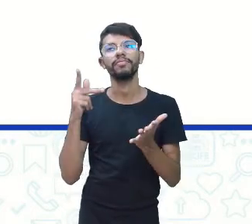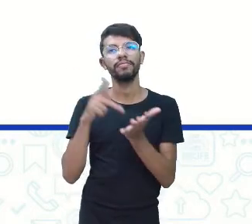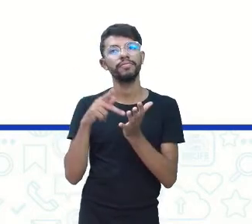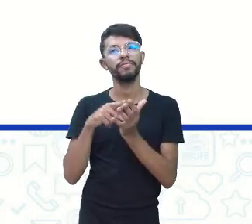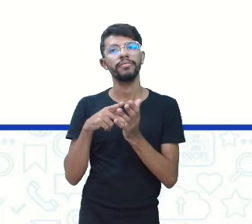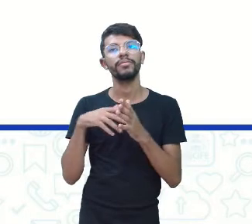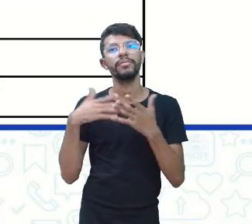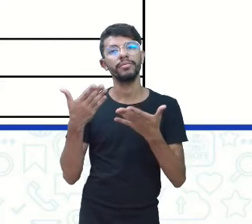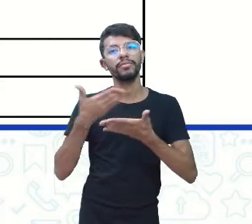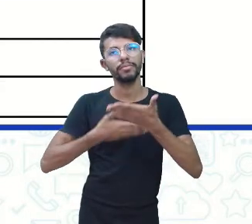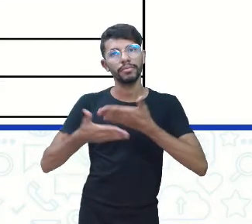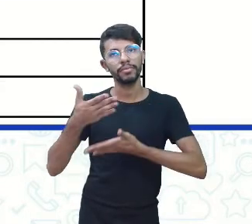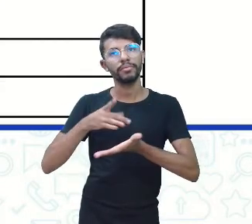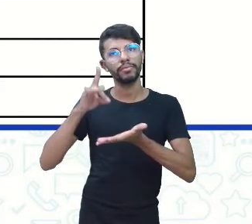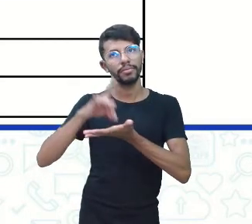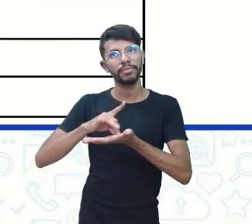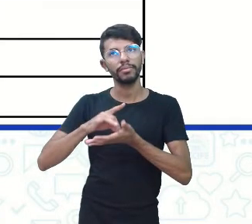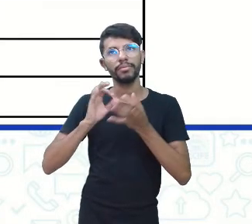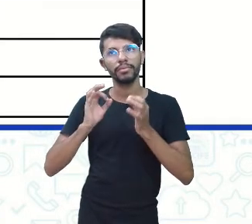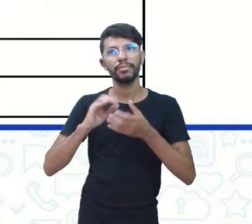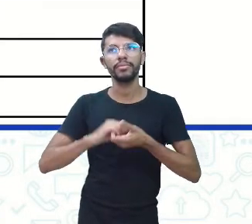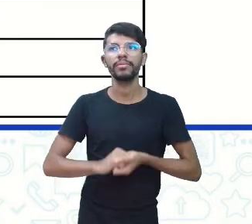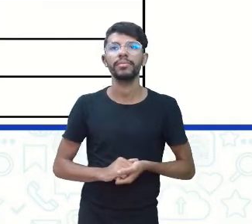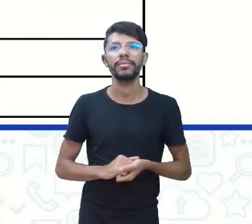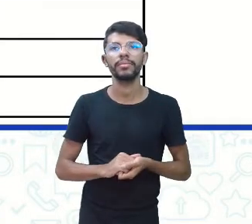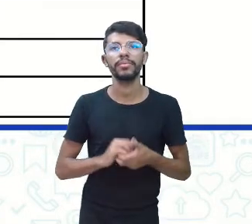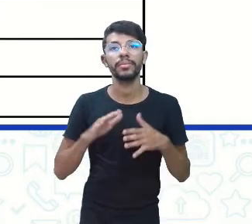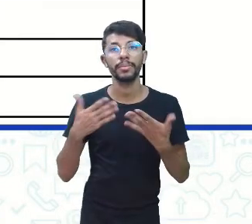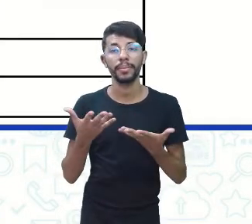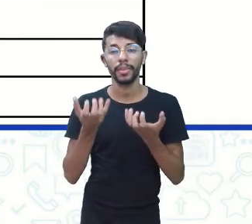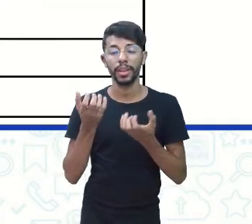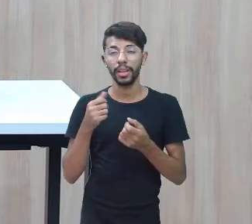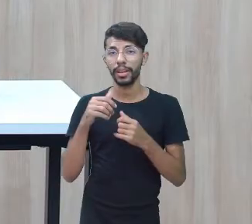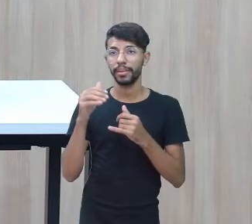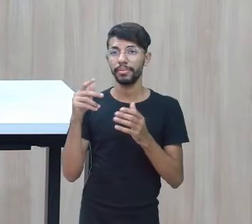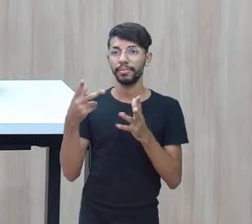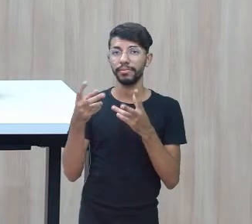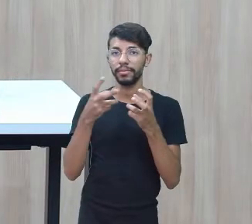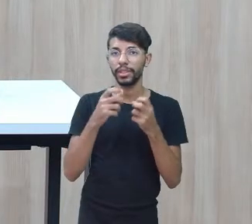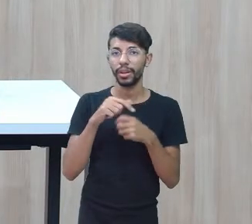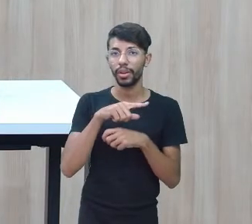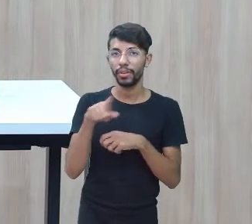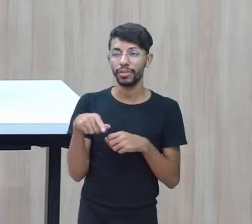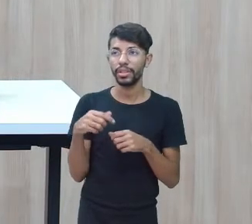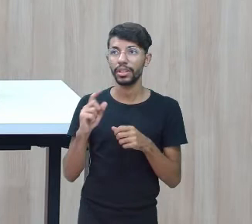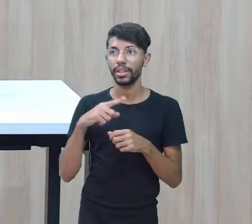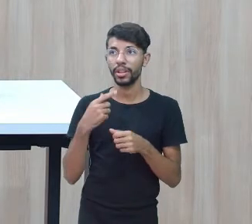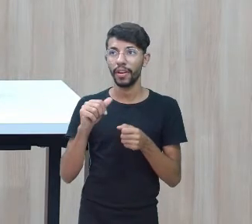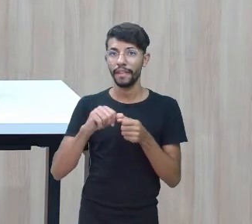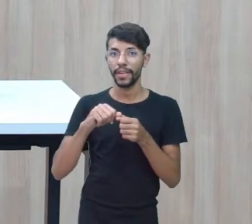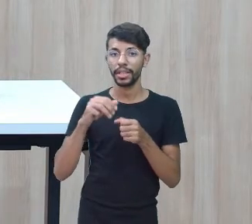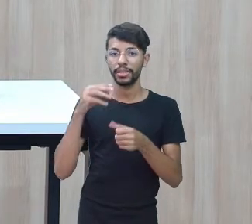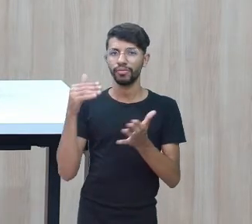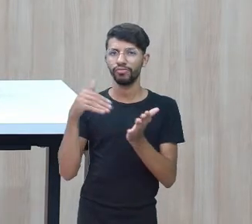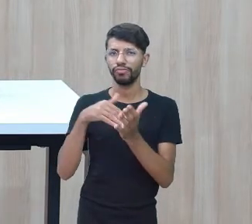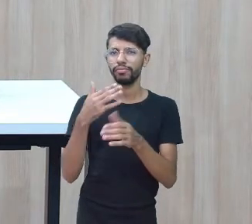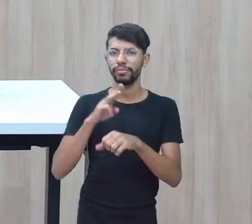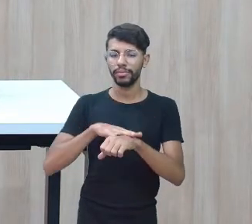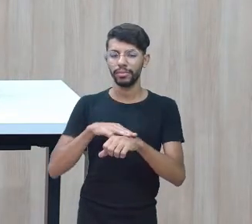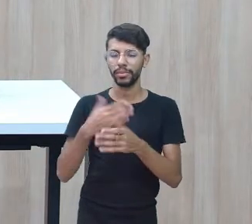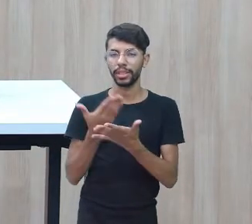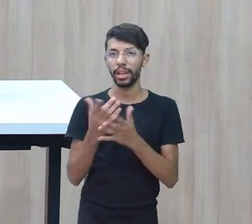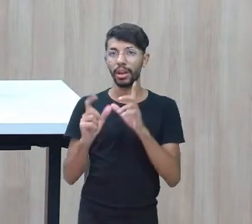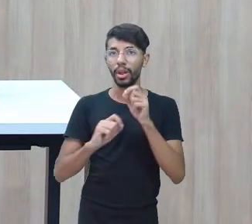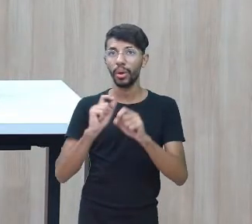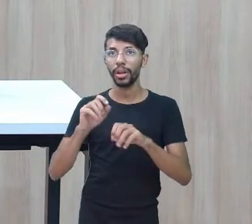a relação vale, tá bom? E aí eu quero observar com vocês, para a gente fazer esse último momento da aula, qual é a